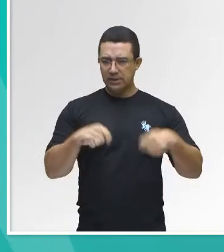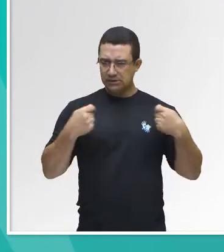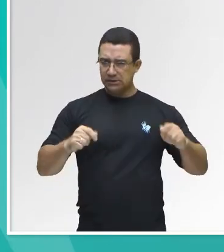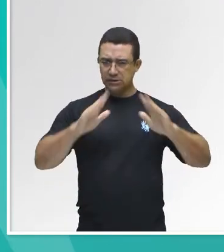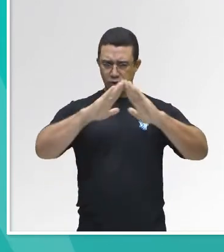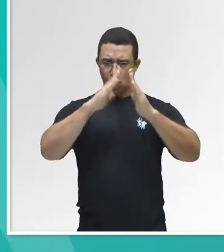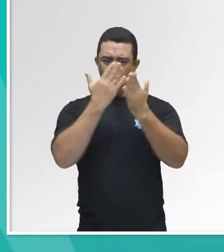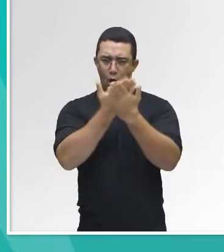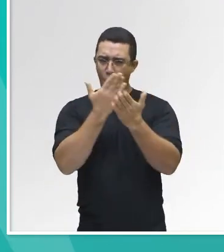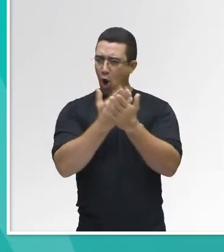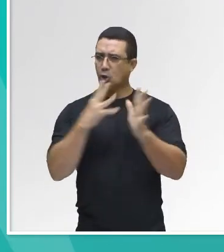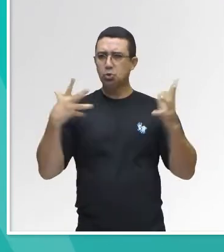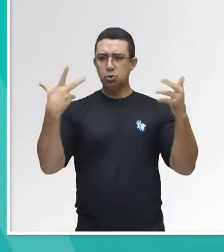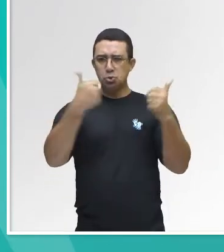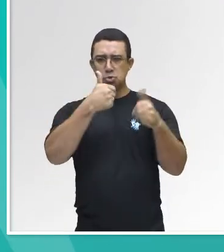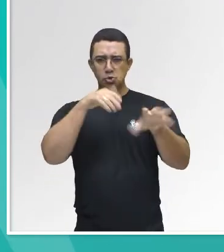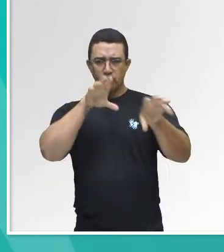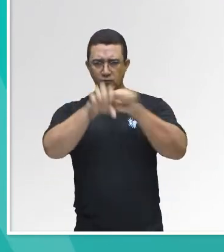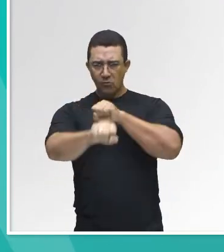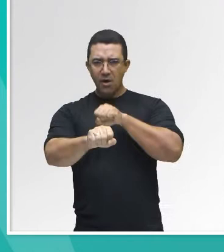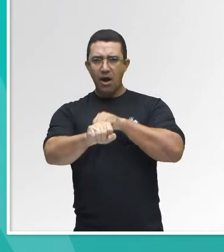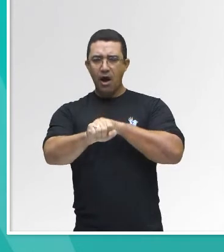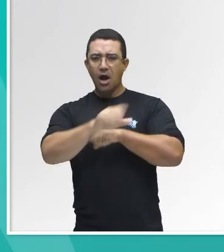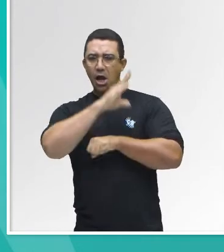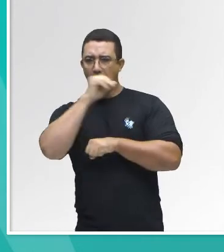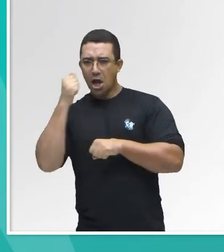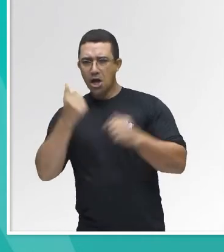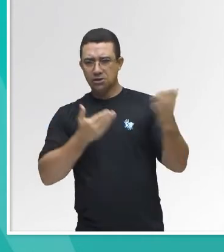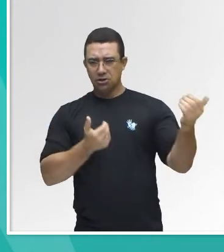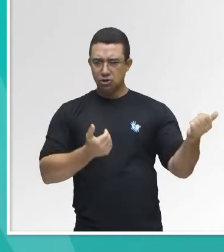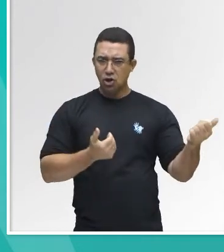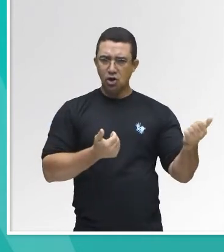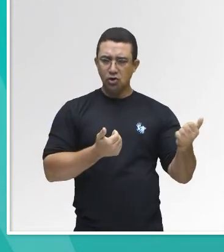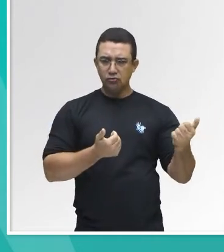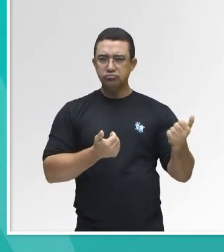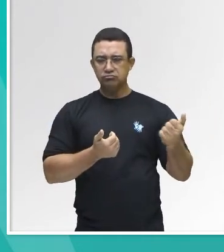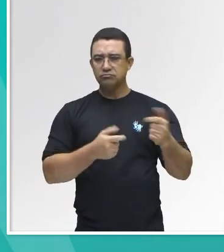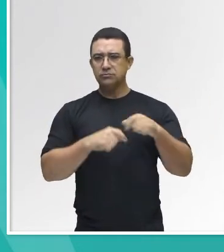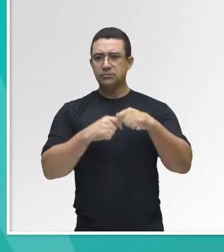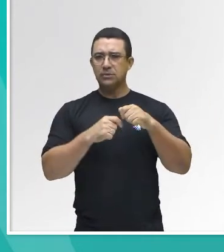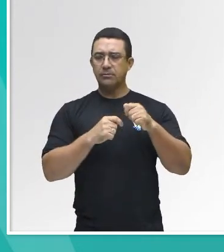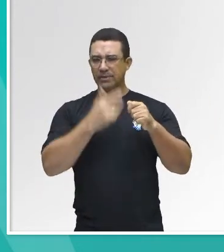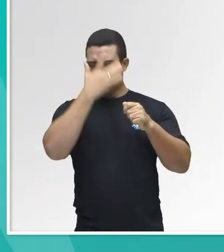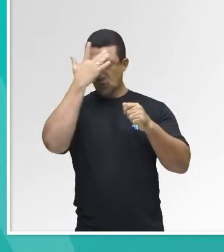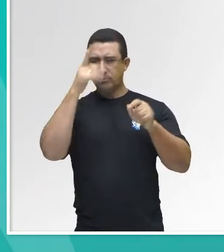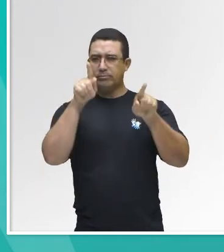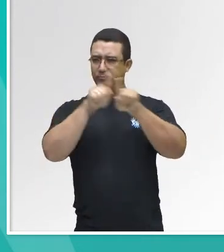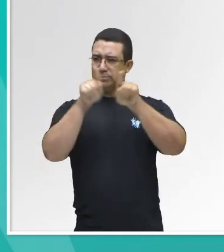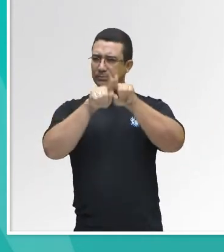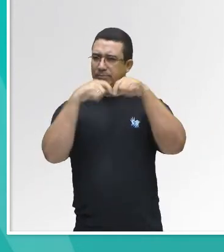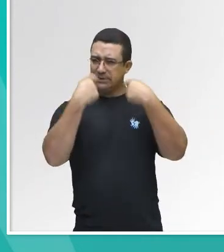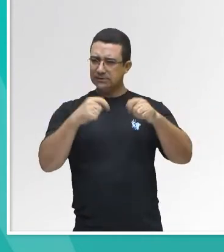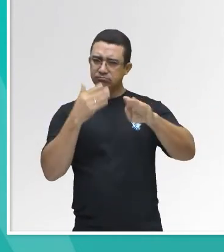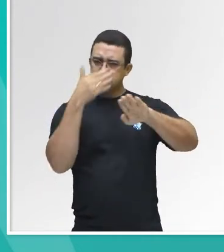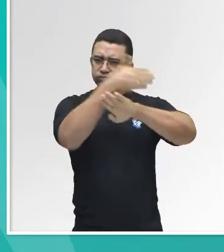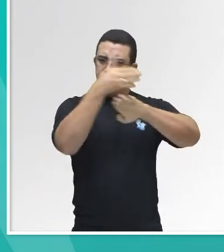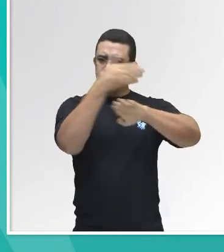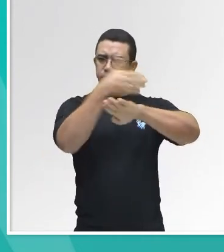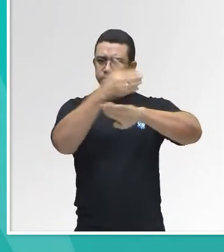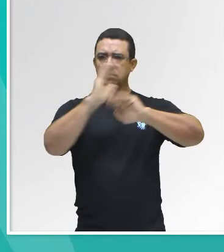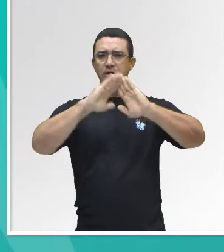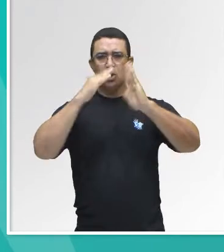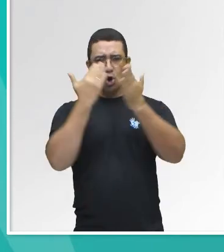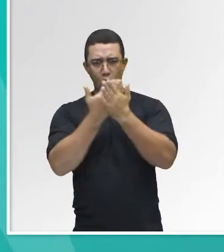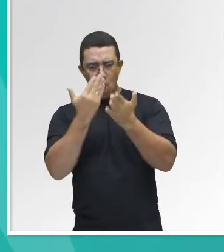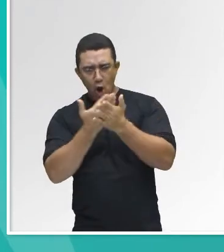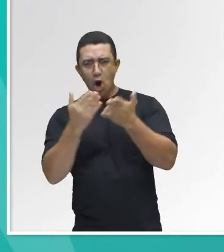completa, essa criança, esse adolescente, que ele cumpre as suas tarefas, são pontuais,